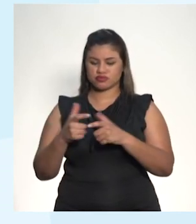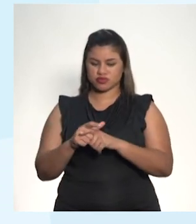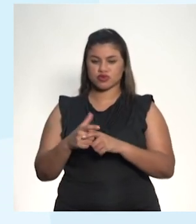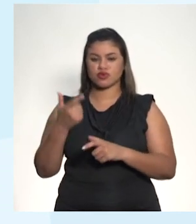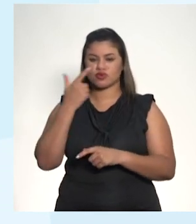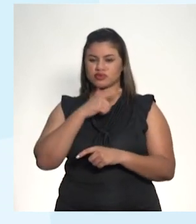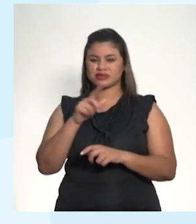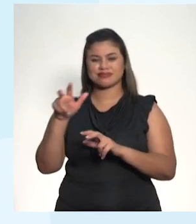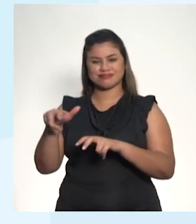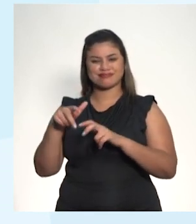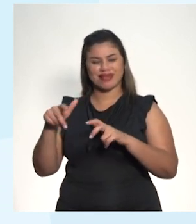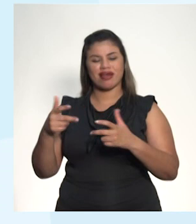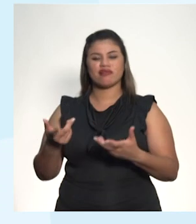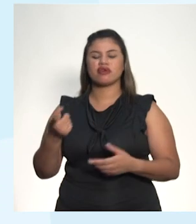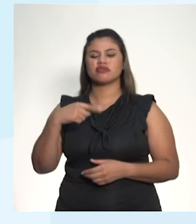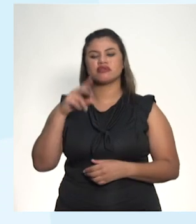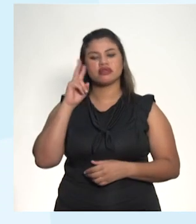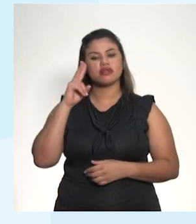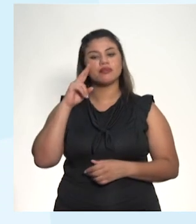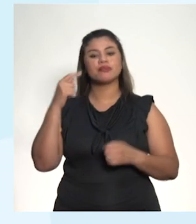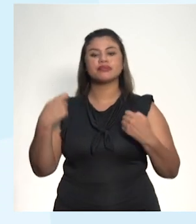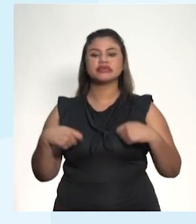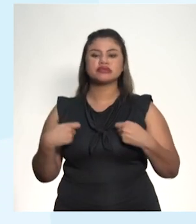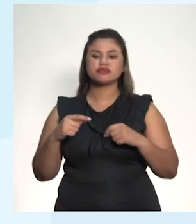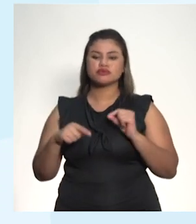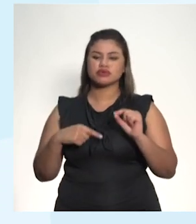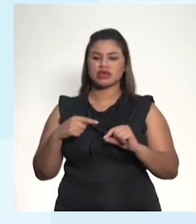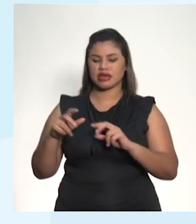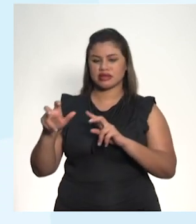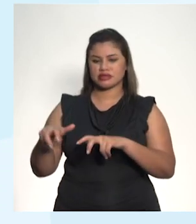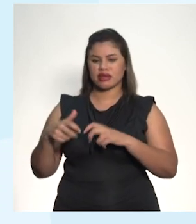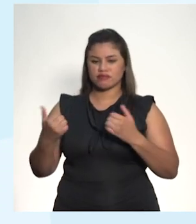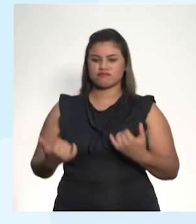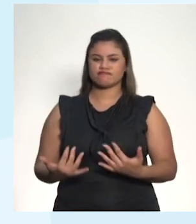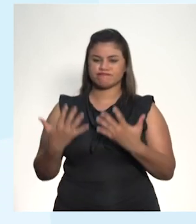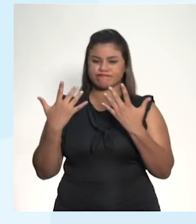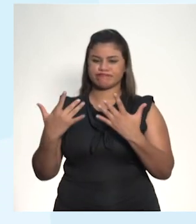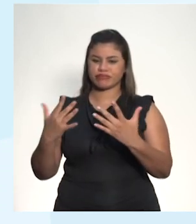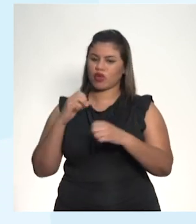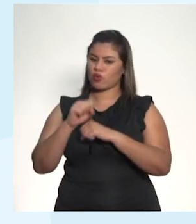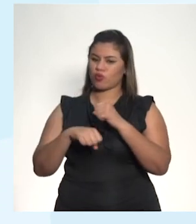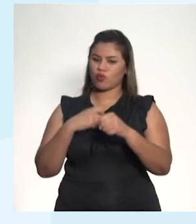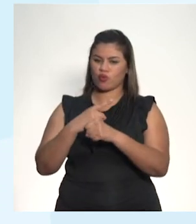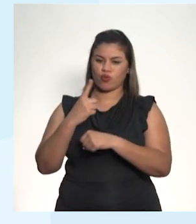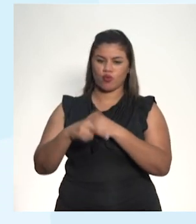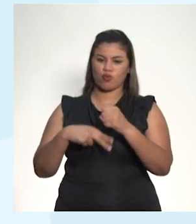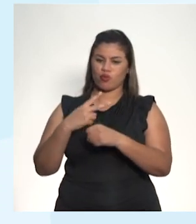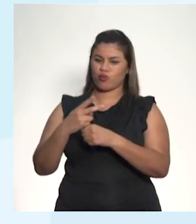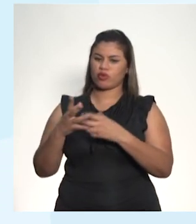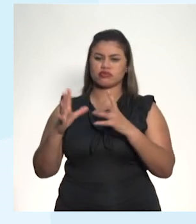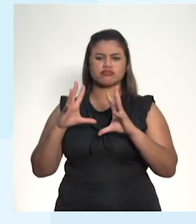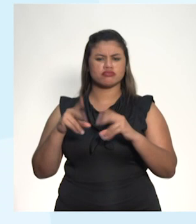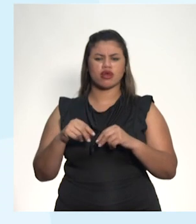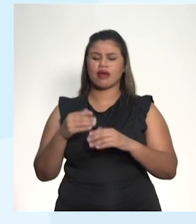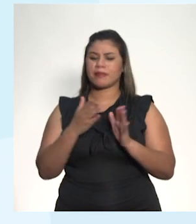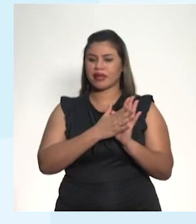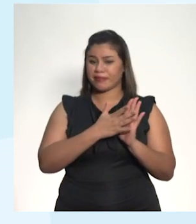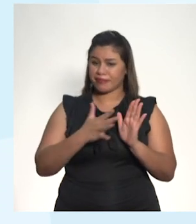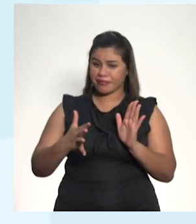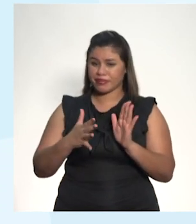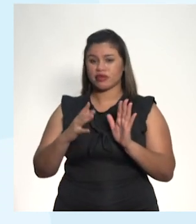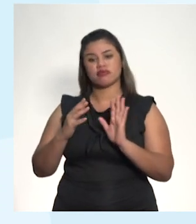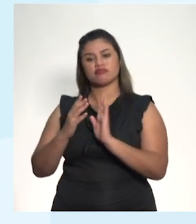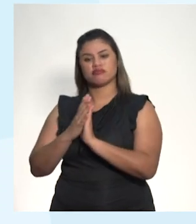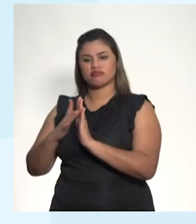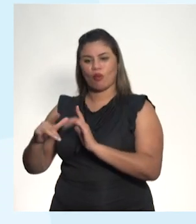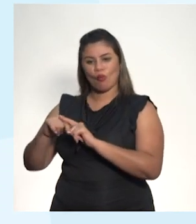entre-safras. Né? A gente tem que lembrar, né, que as safras não existem o ano inteiro, existem períodos ali que são os entre-safras, e justamente